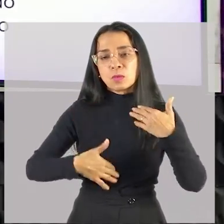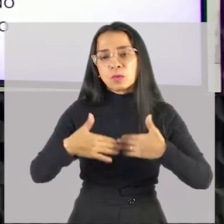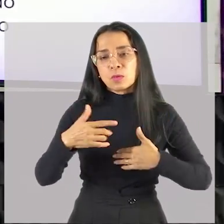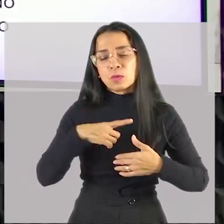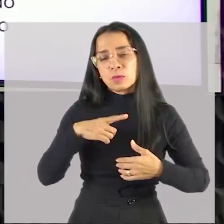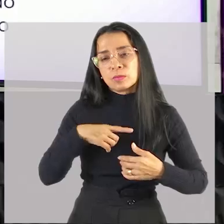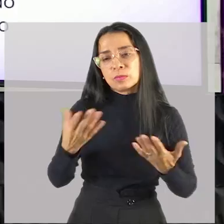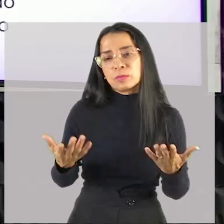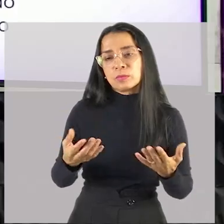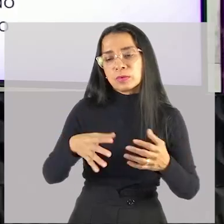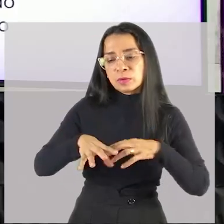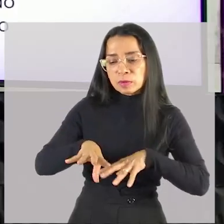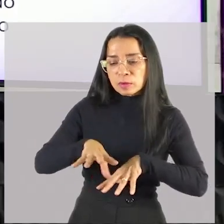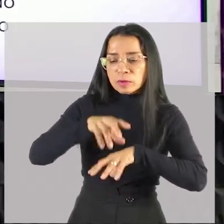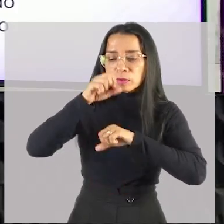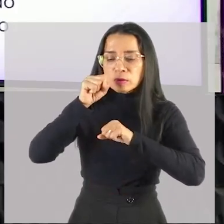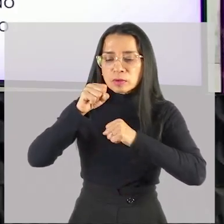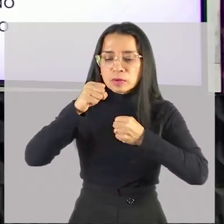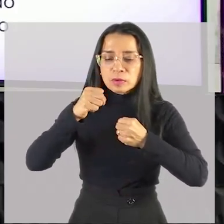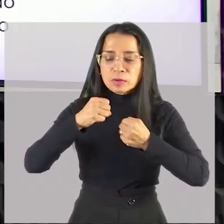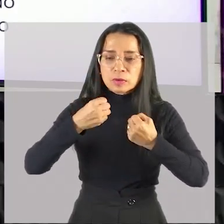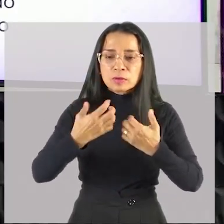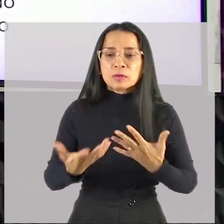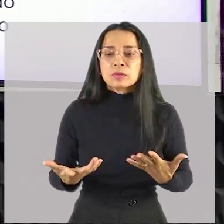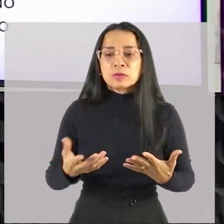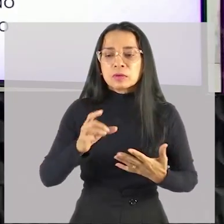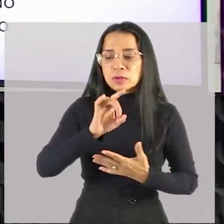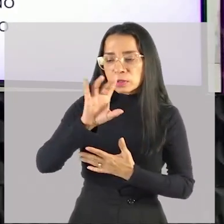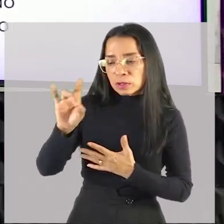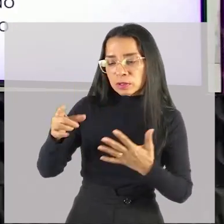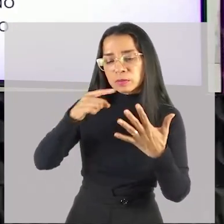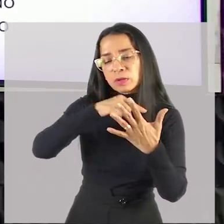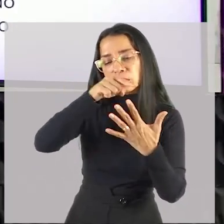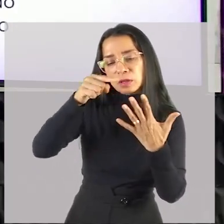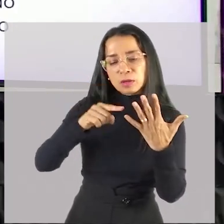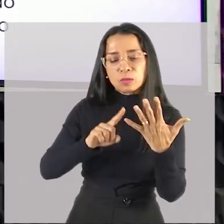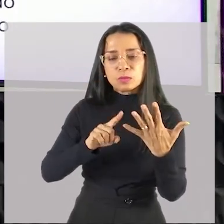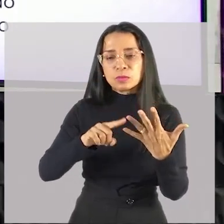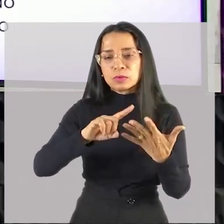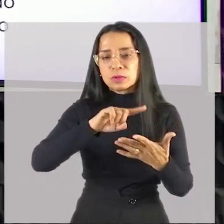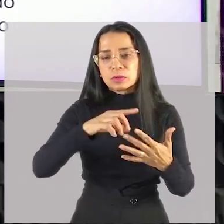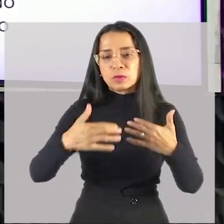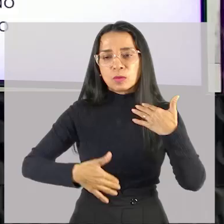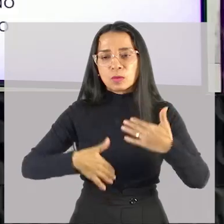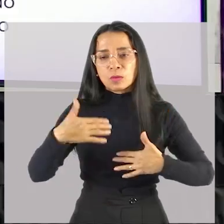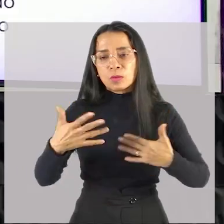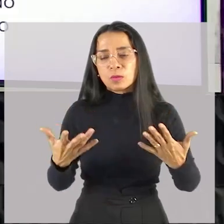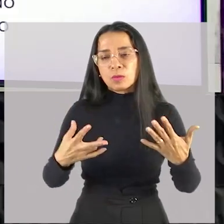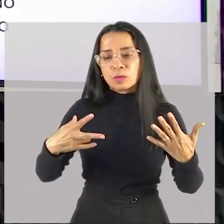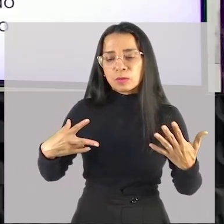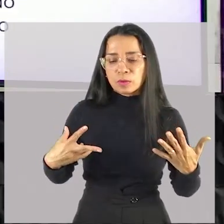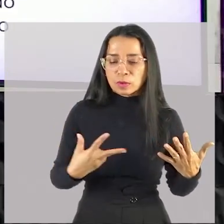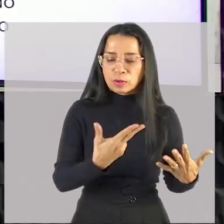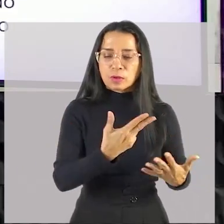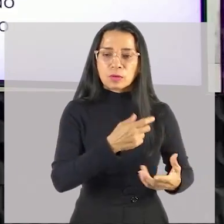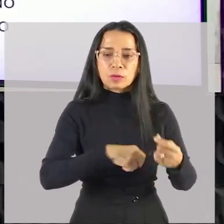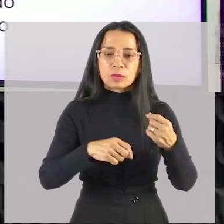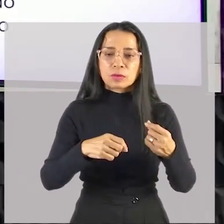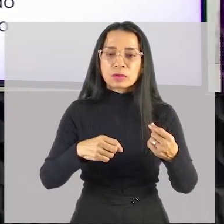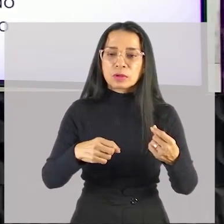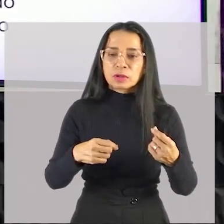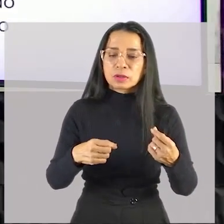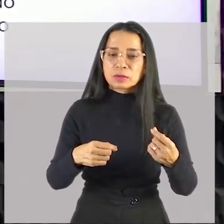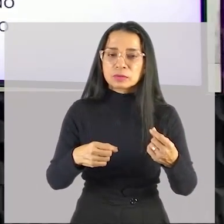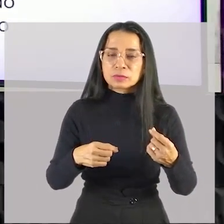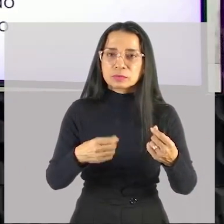exala cheiro. E em cada extremidade existe um dedo, né? O corpo, se cortado, espirra um